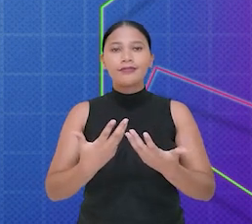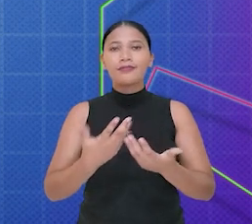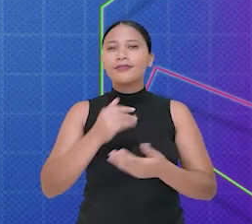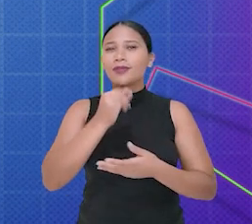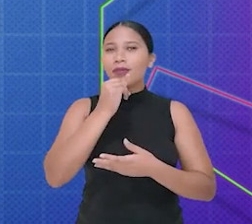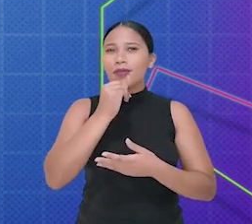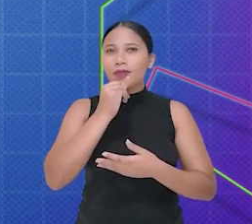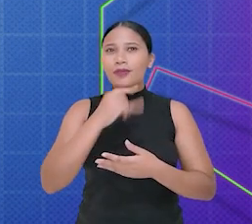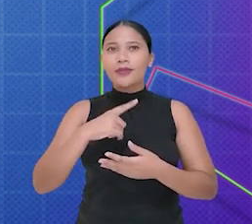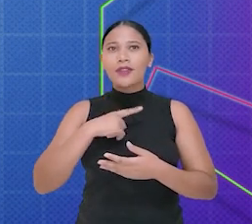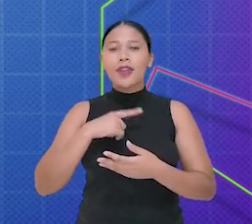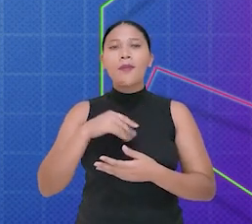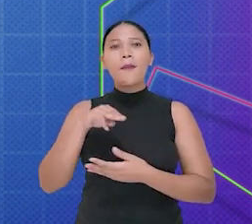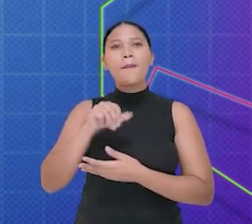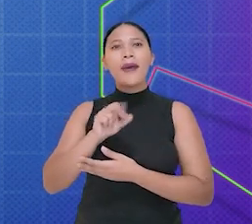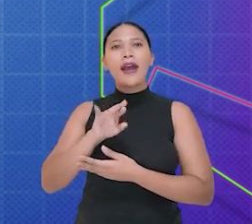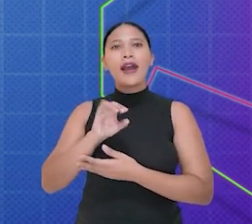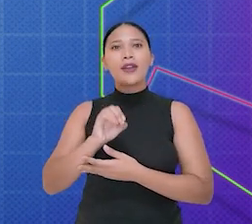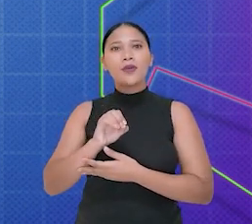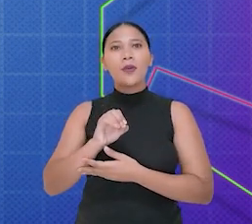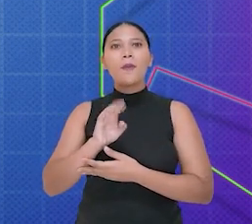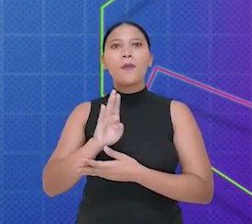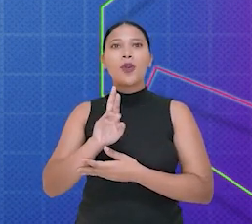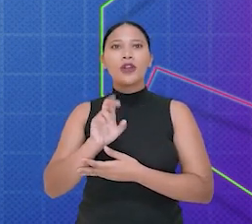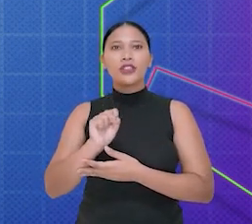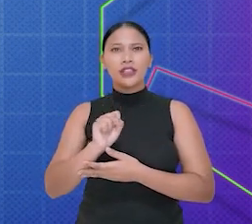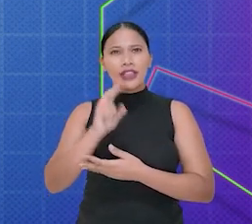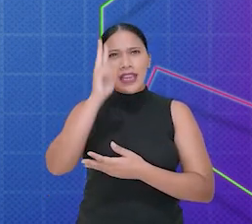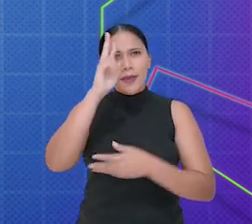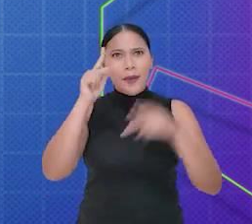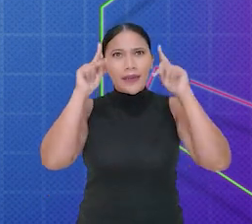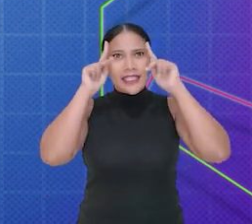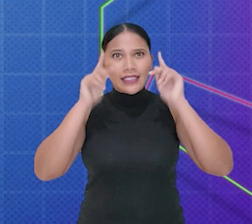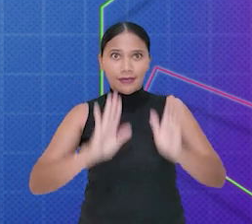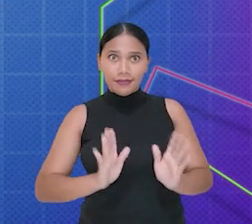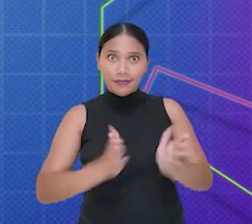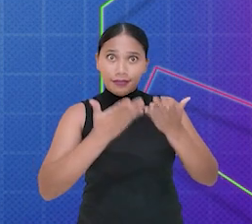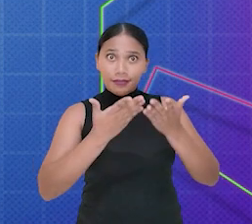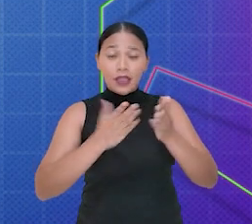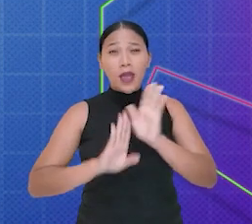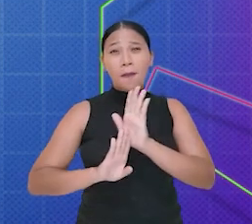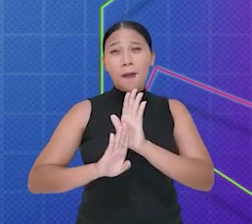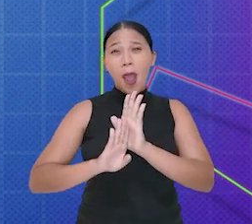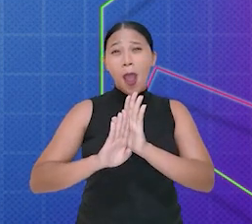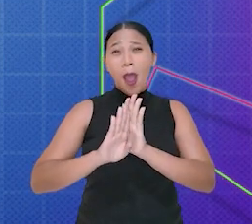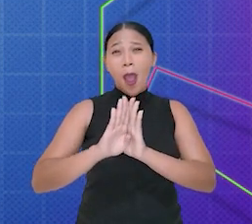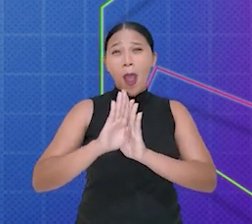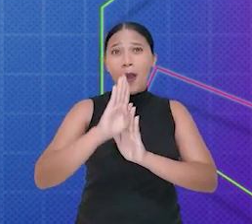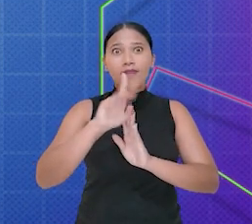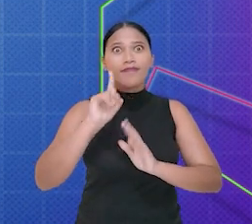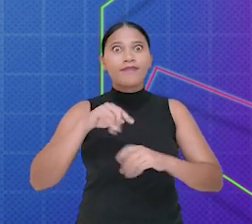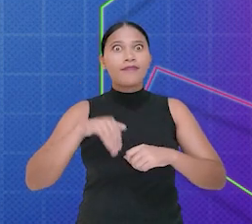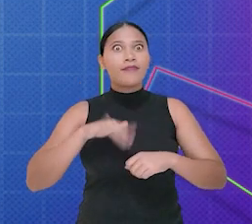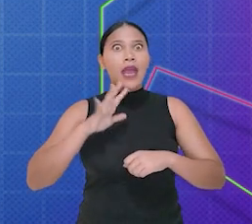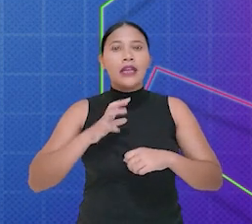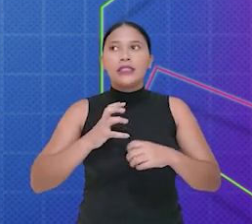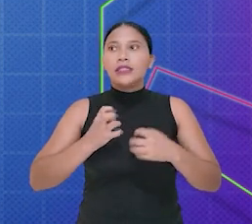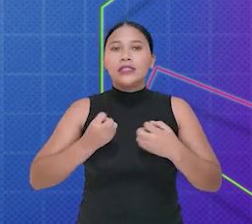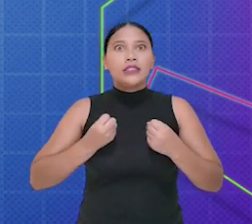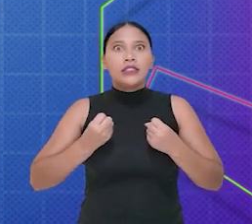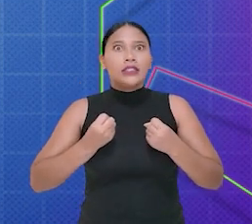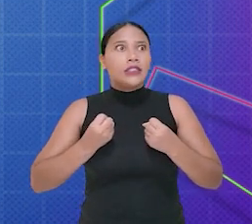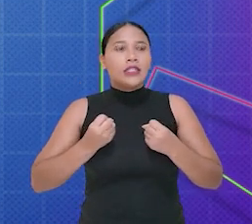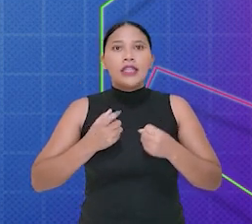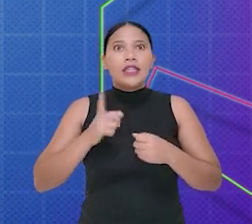Por exemplo, o conflito do Mario Bros. É salvar a presença Peach. Estão lembrados? O clímax é o ponto de mais tensão da